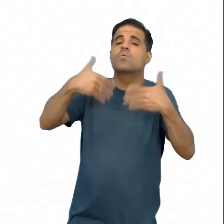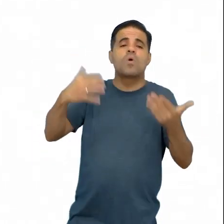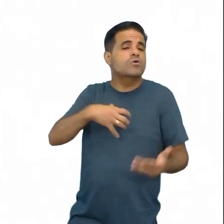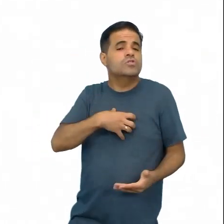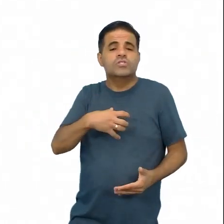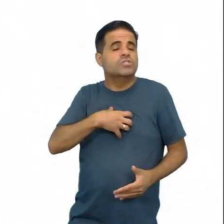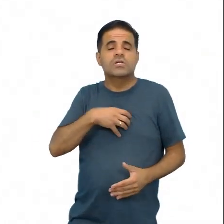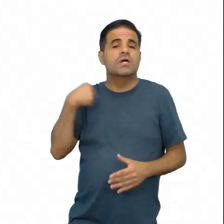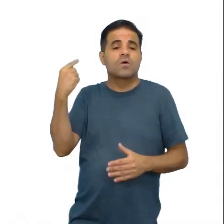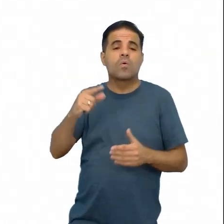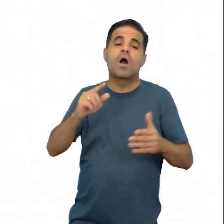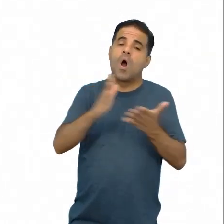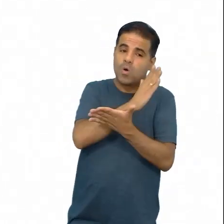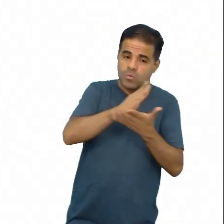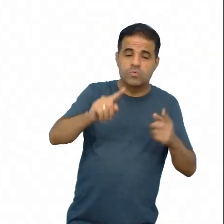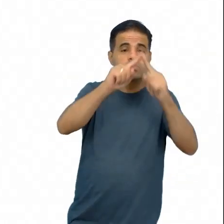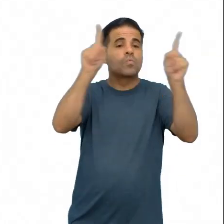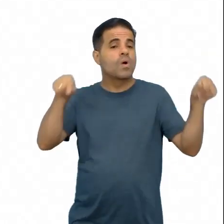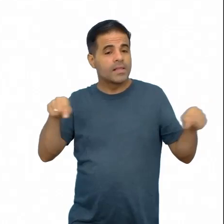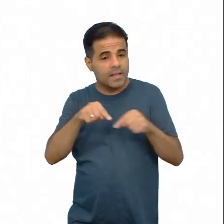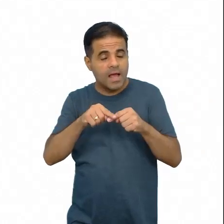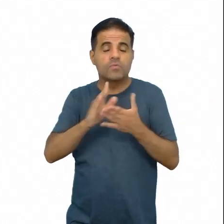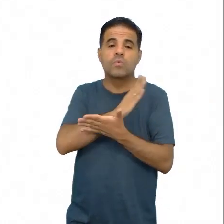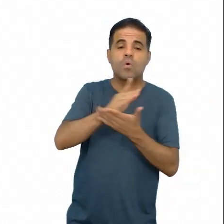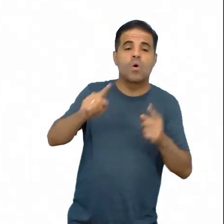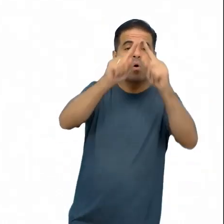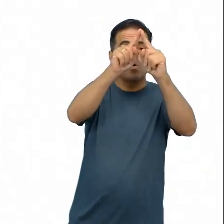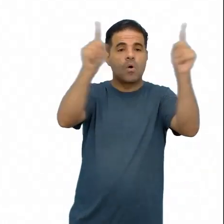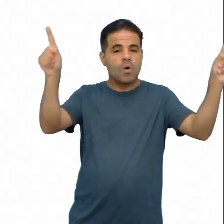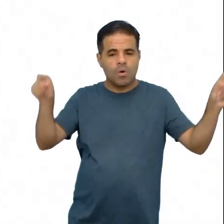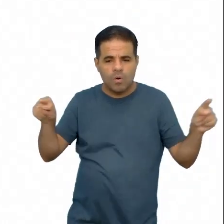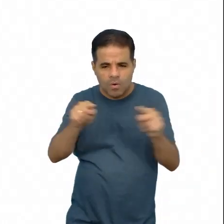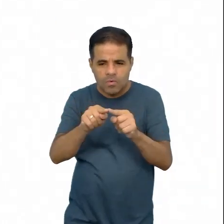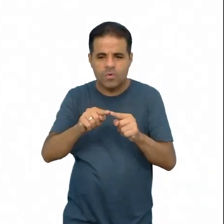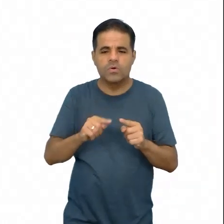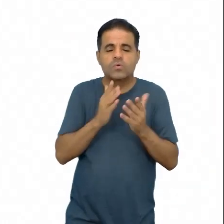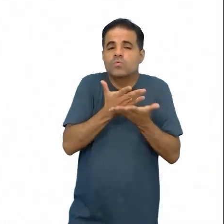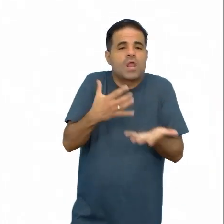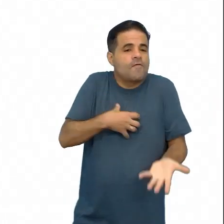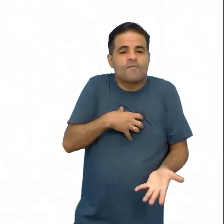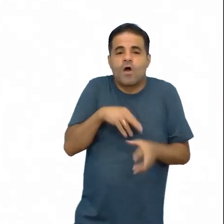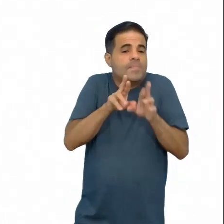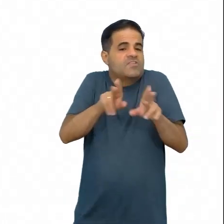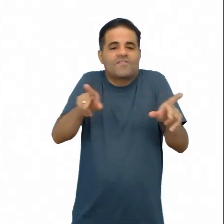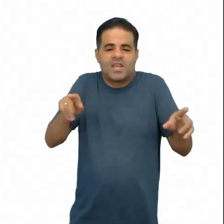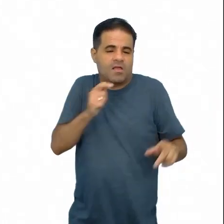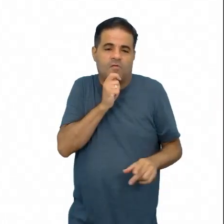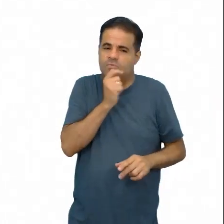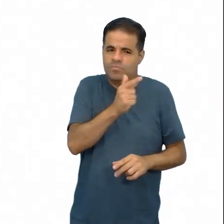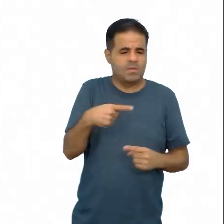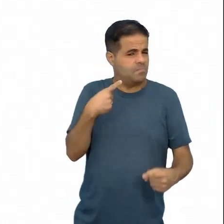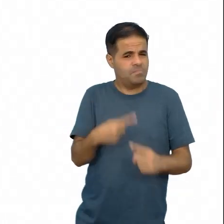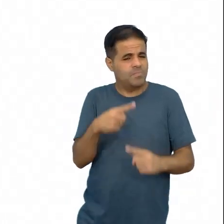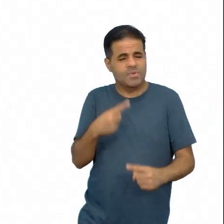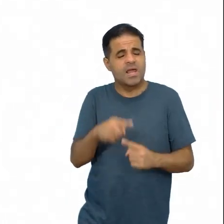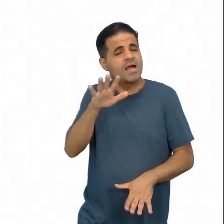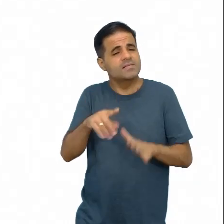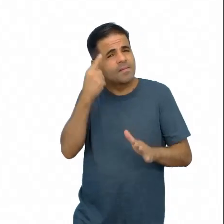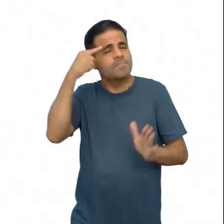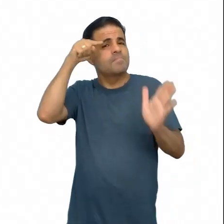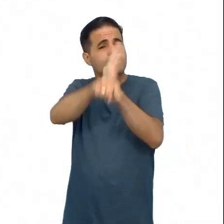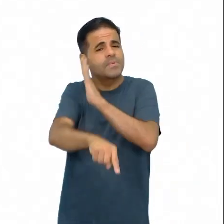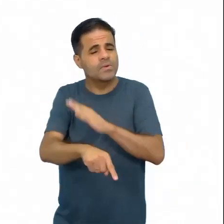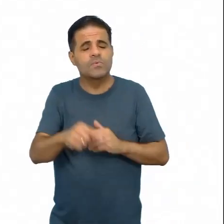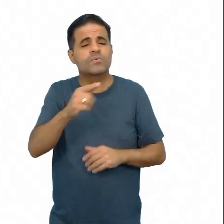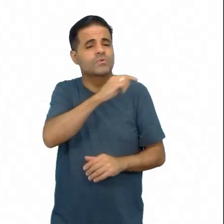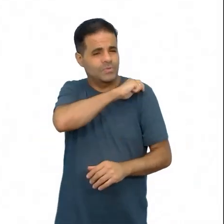formato? Ou são quadrados, ou eles são retângulos, né? Não tem muitas formas diferentes. Por que será? Fazer essa primeira pergunta,